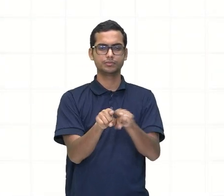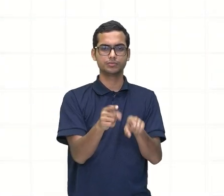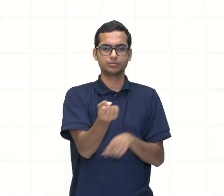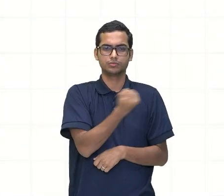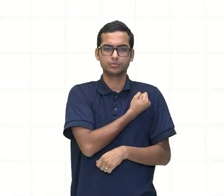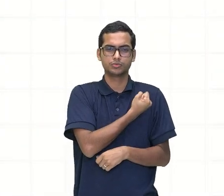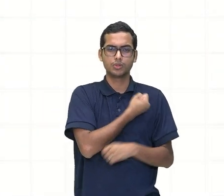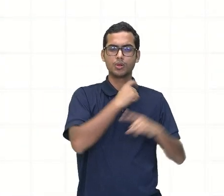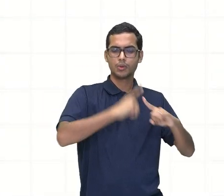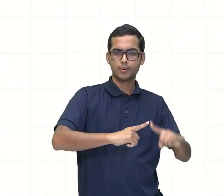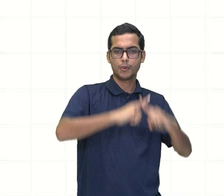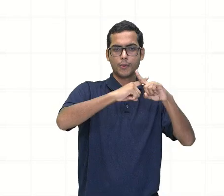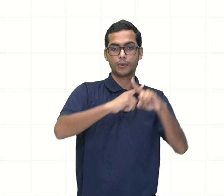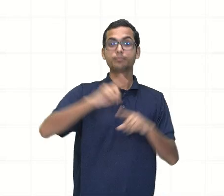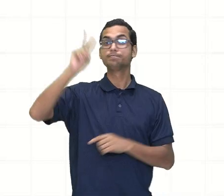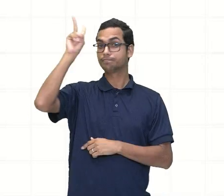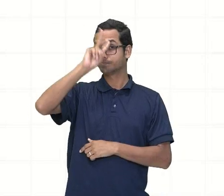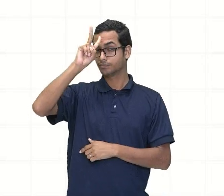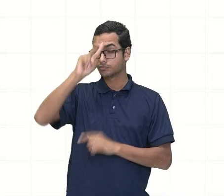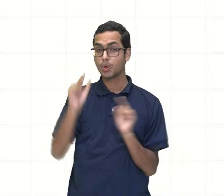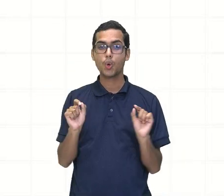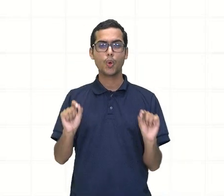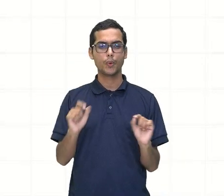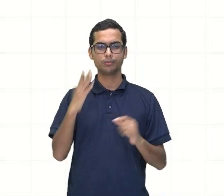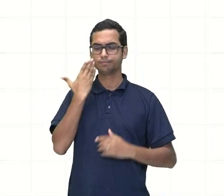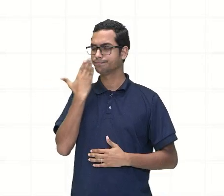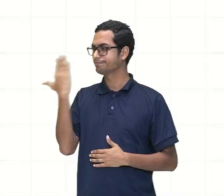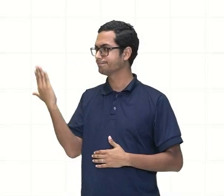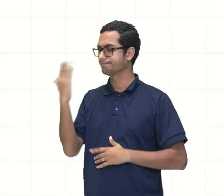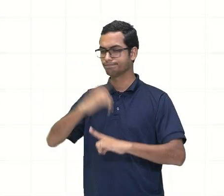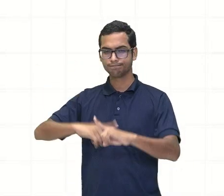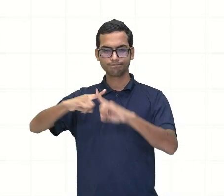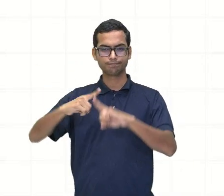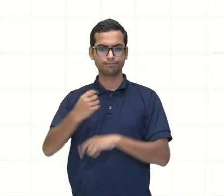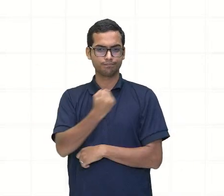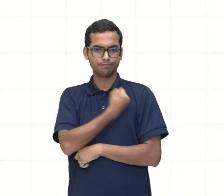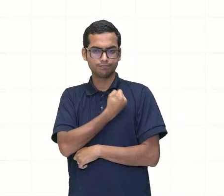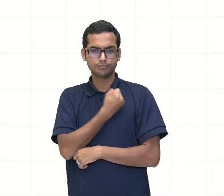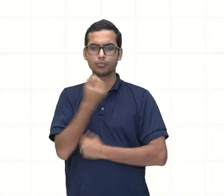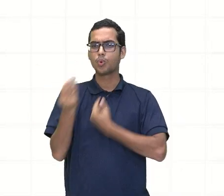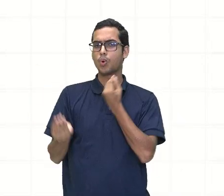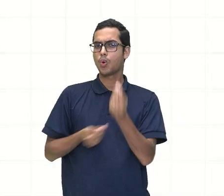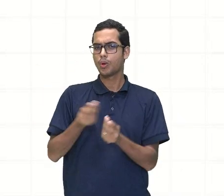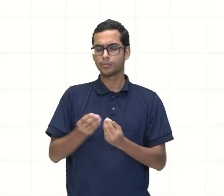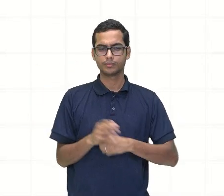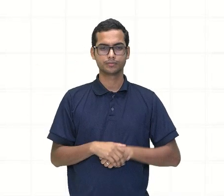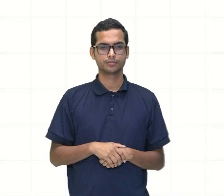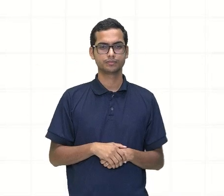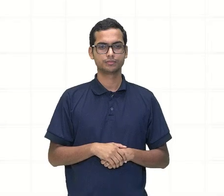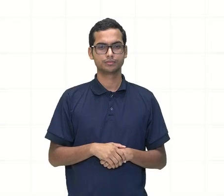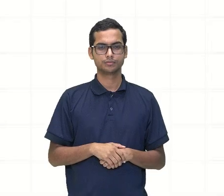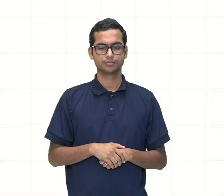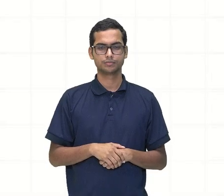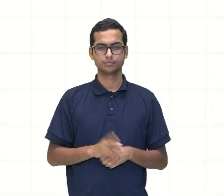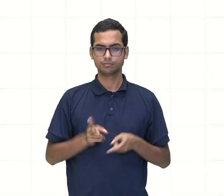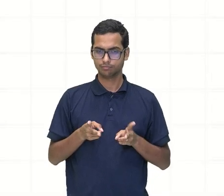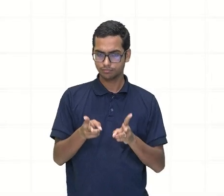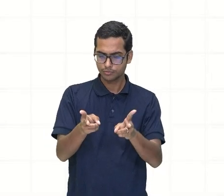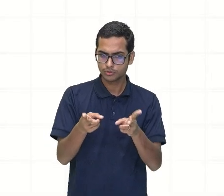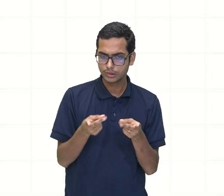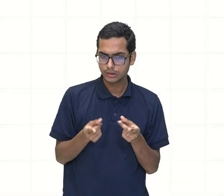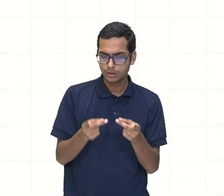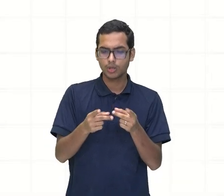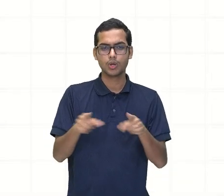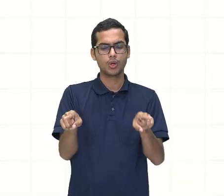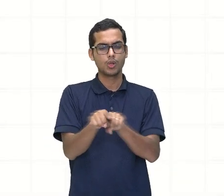múltiplos. Lembrando que os múltiplos de um número, eles sempre vão ser infinitos. Já os nossos